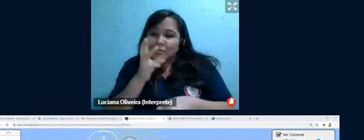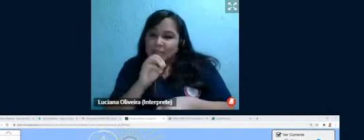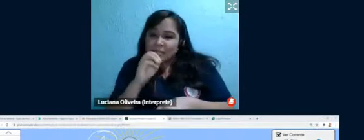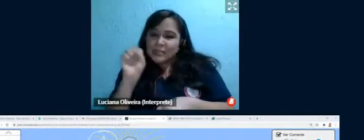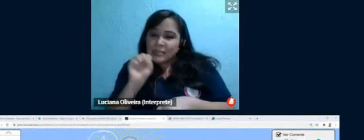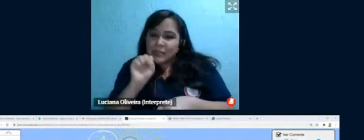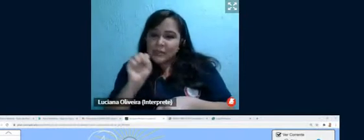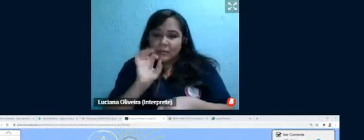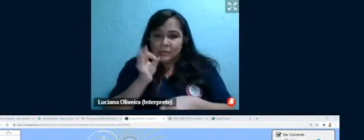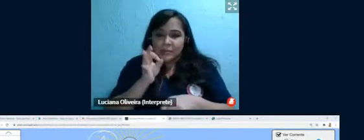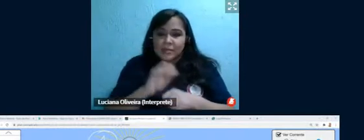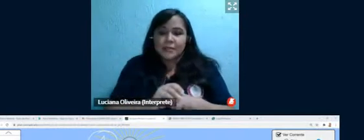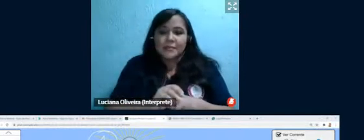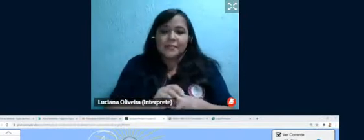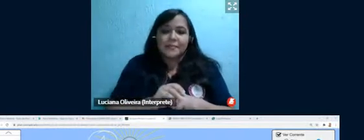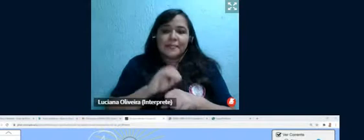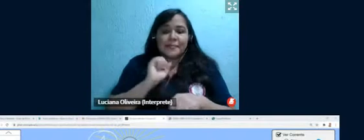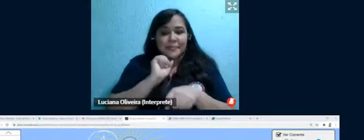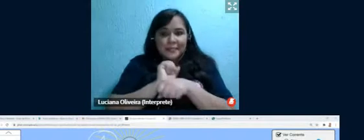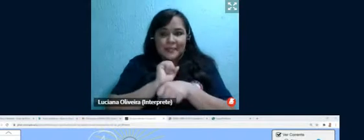diz aí, Caio. Deixar só o intérprete melhorou?